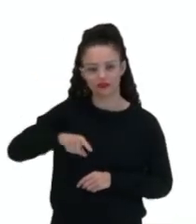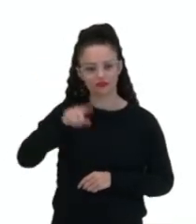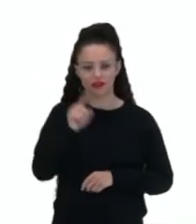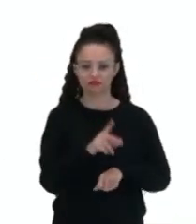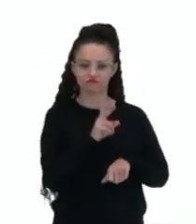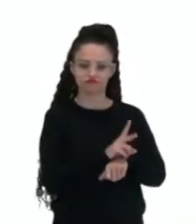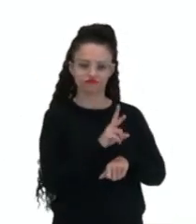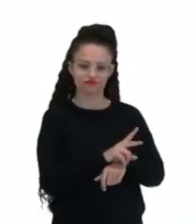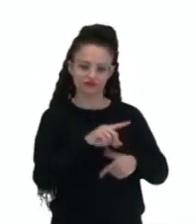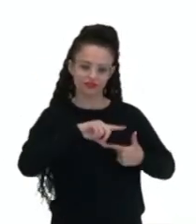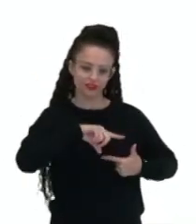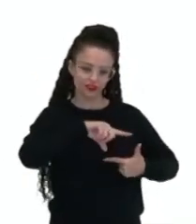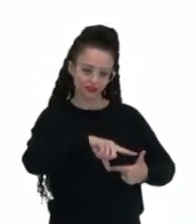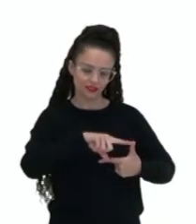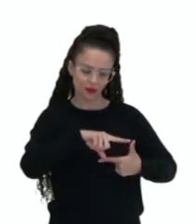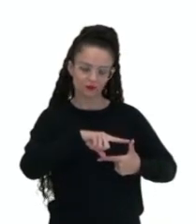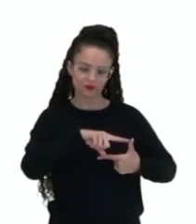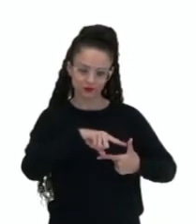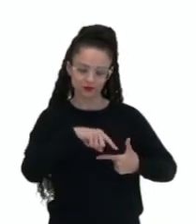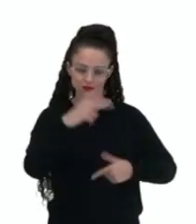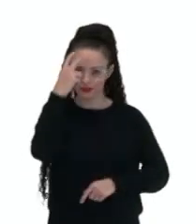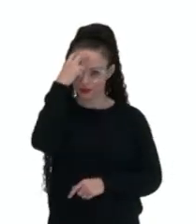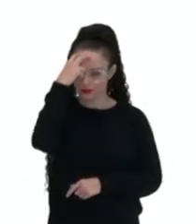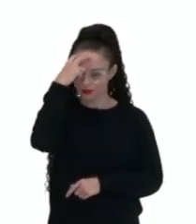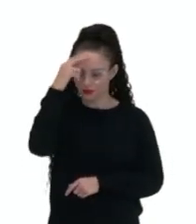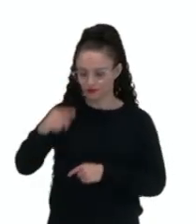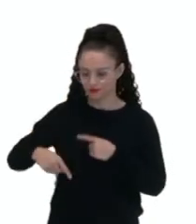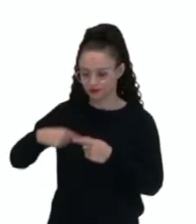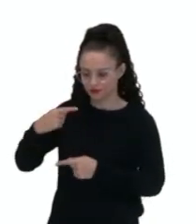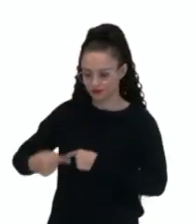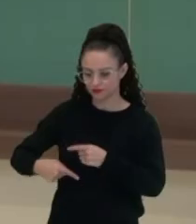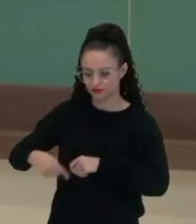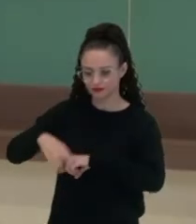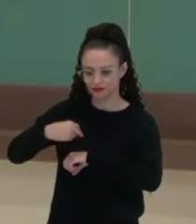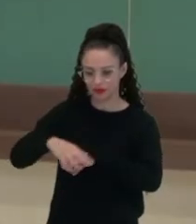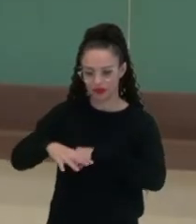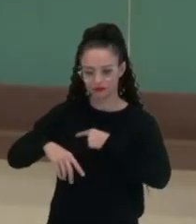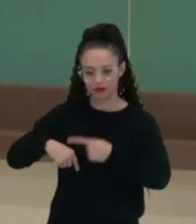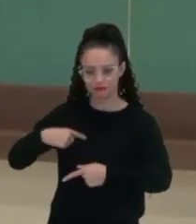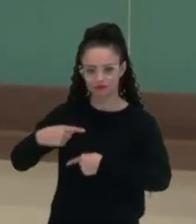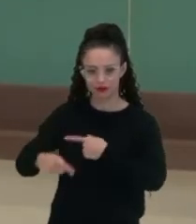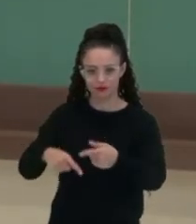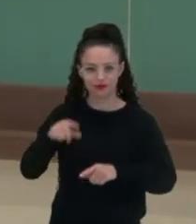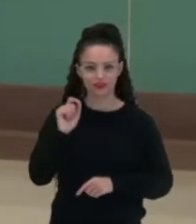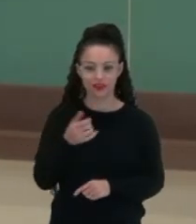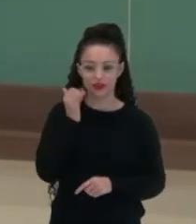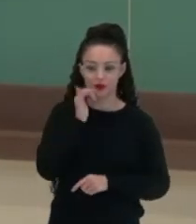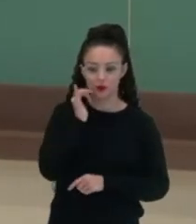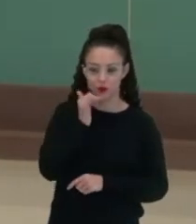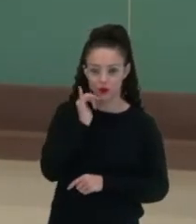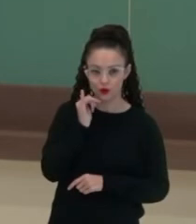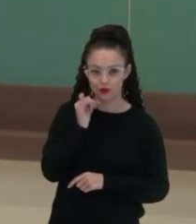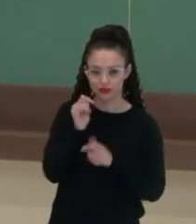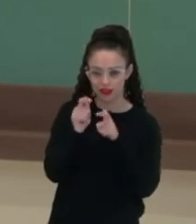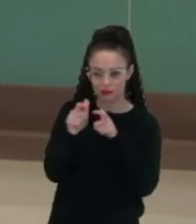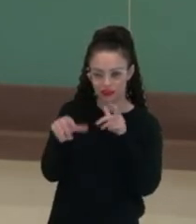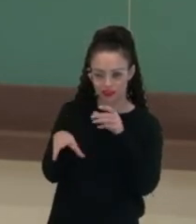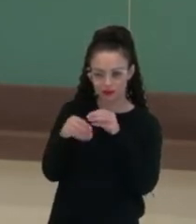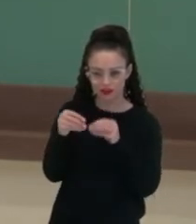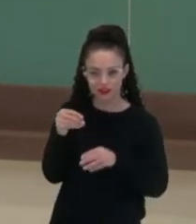da tradição oral de seu povo, que é passado de geração em geração, né? A gente brinca que quem conta um conto aumenta um